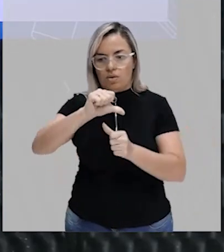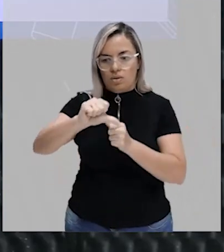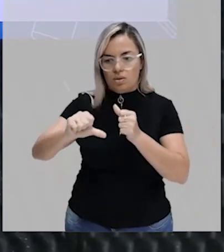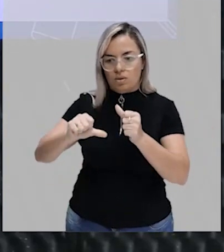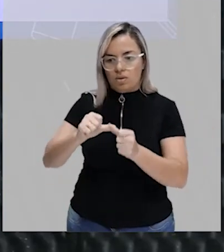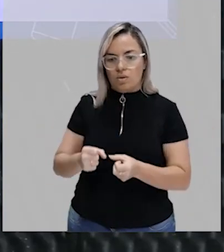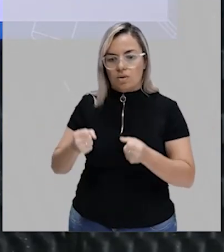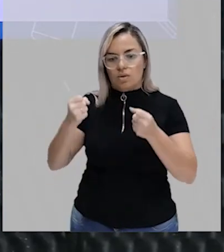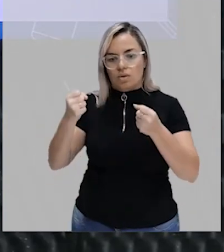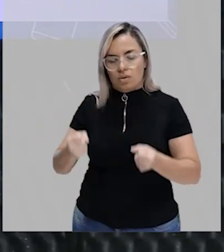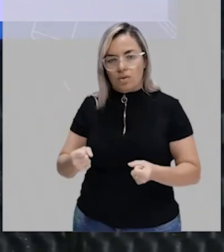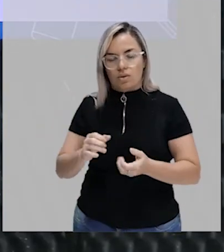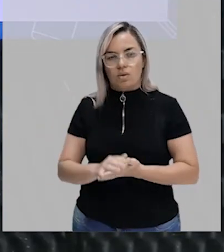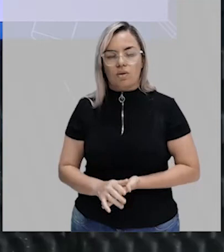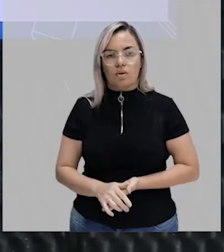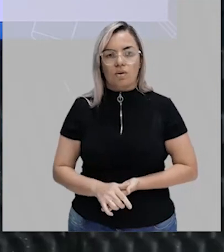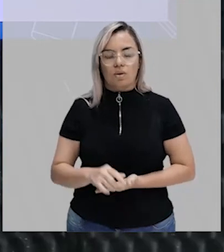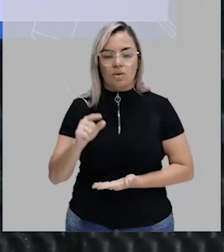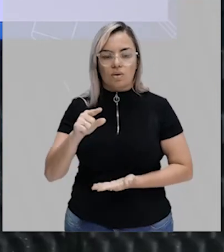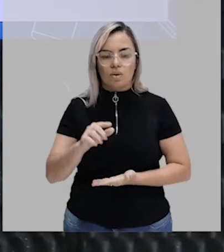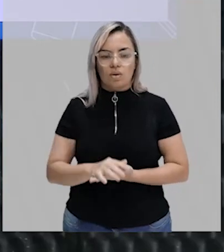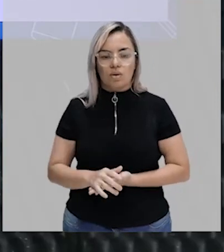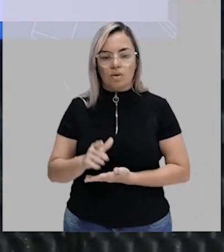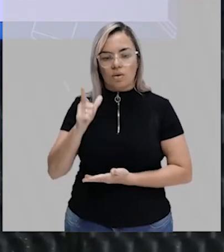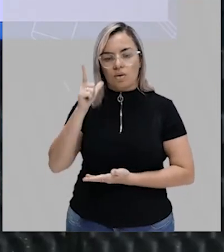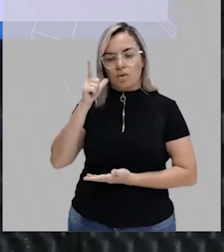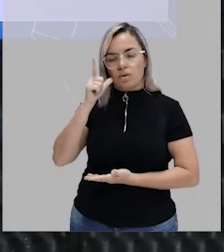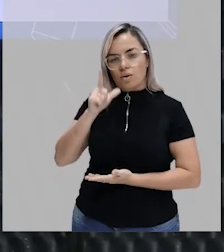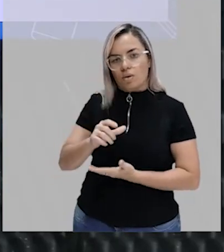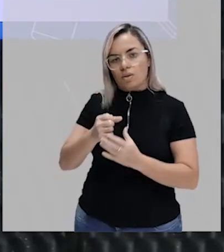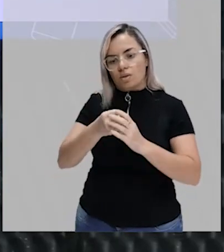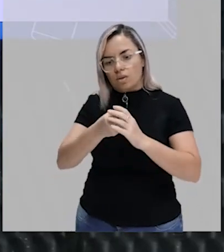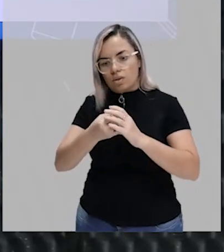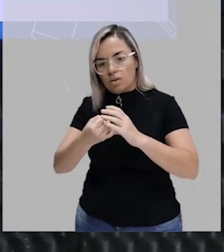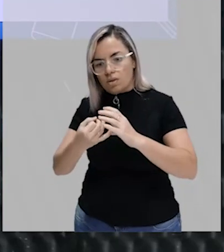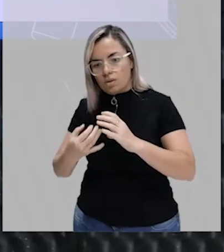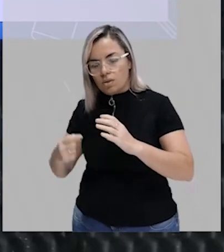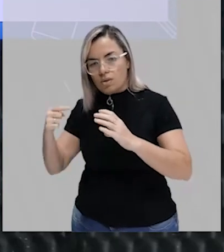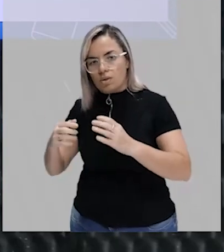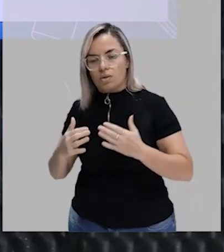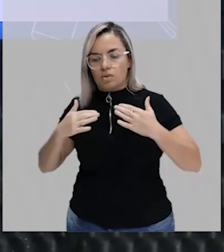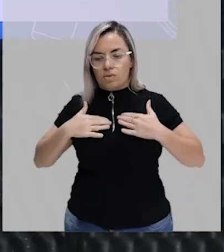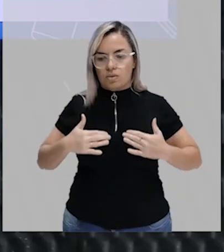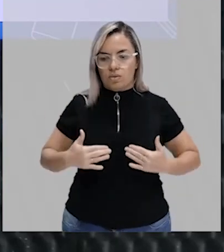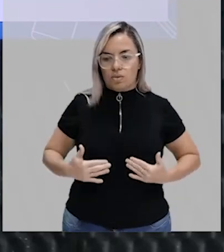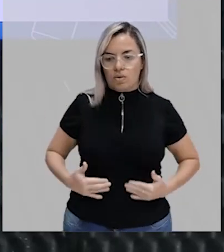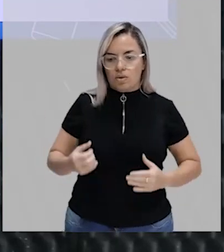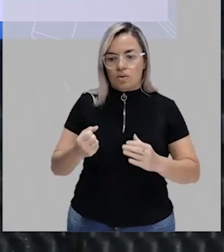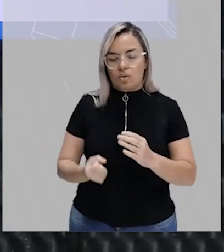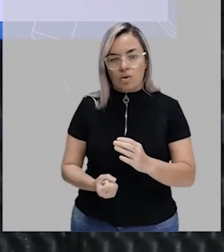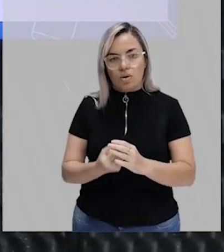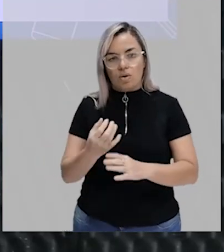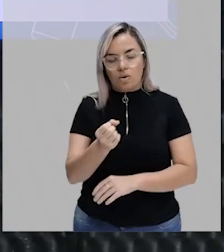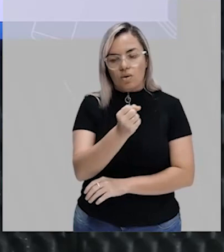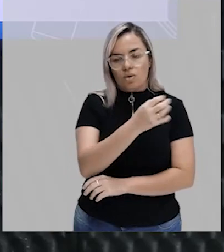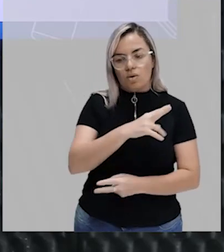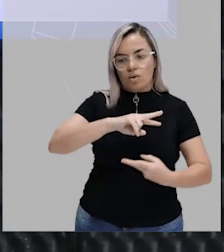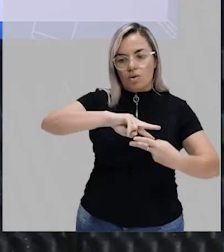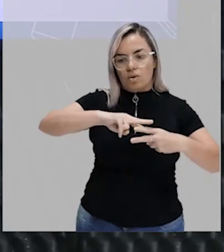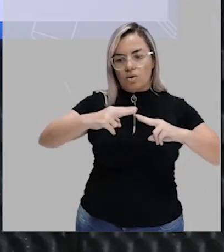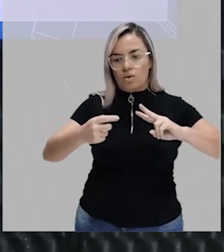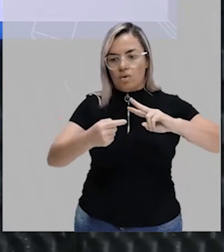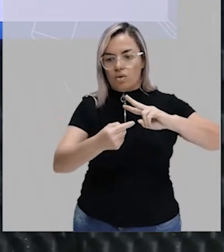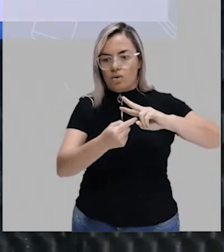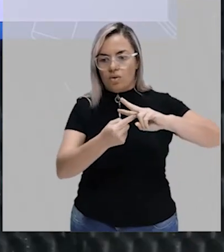conferir alguma vantagem ao seu possuidor. Nesse caso, um novo alelo surgido tende a ser